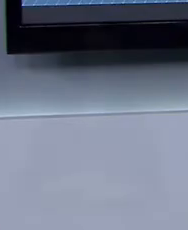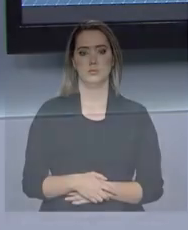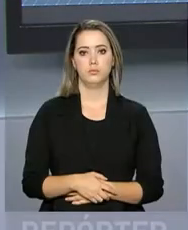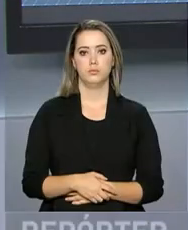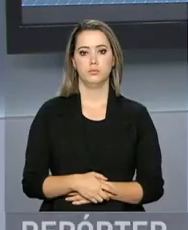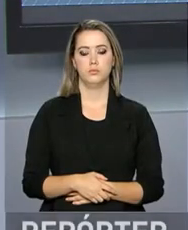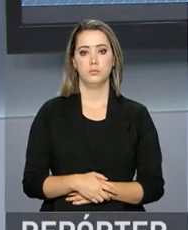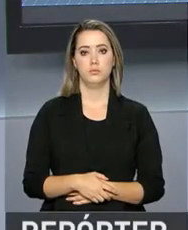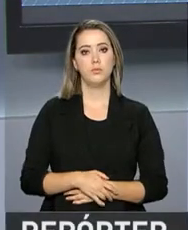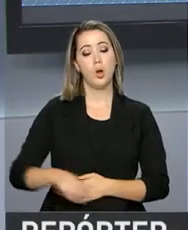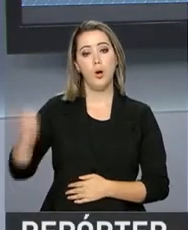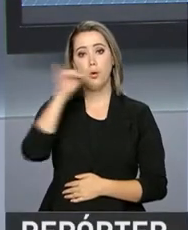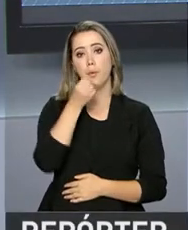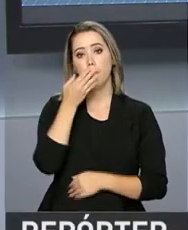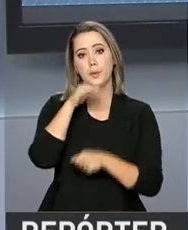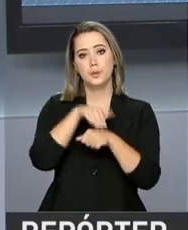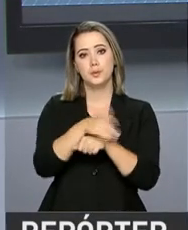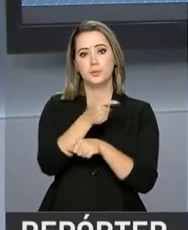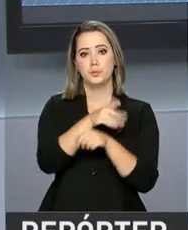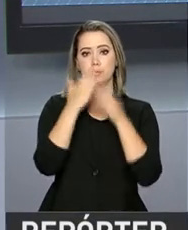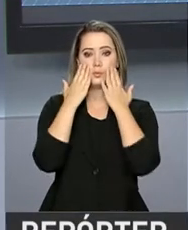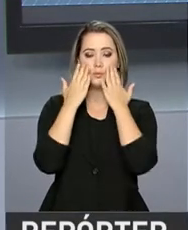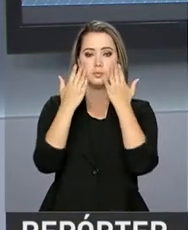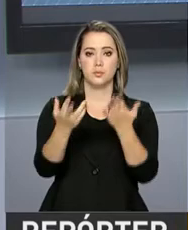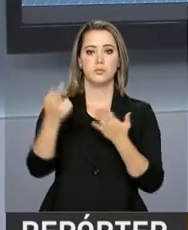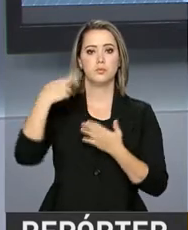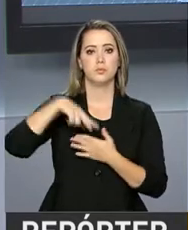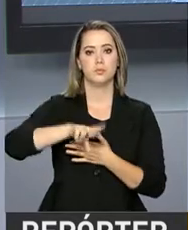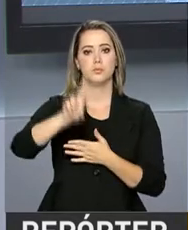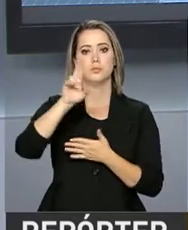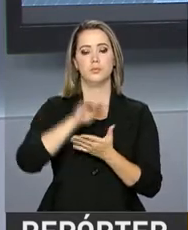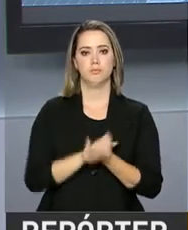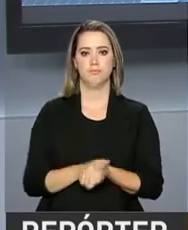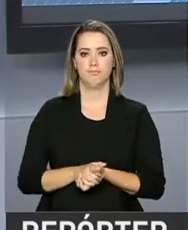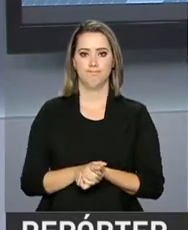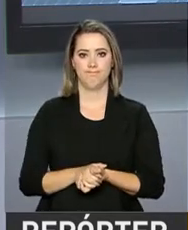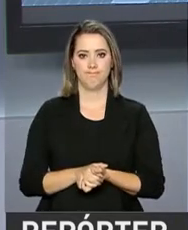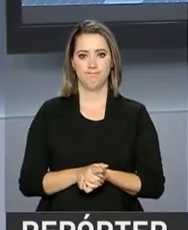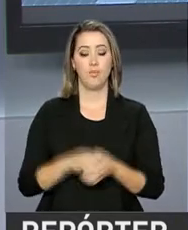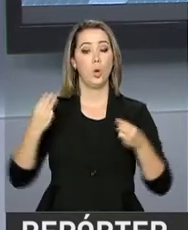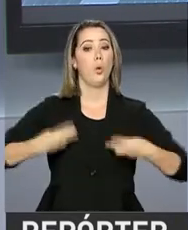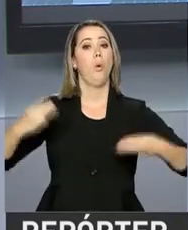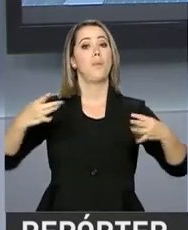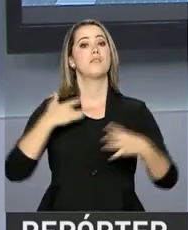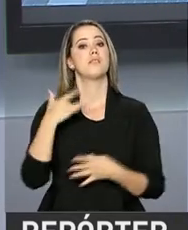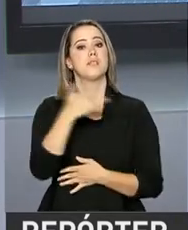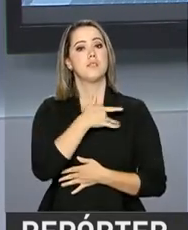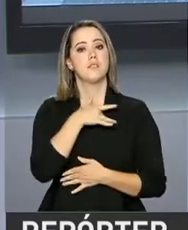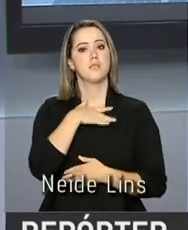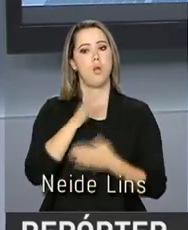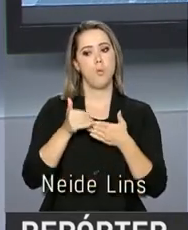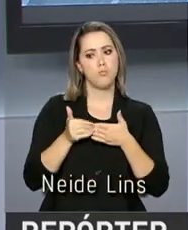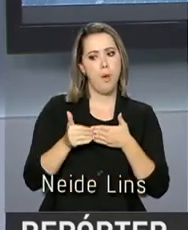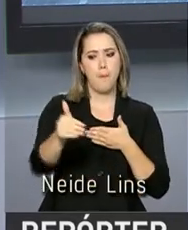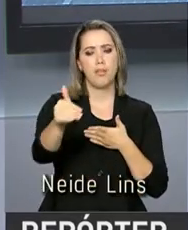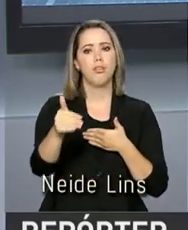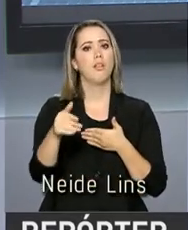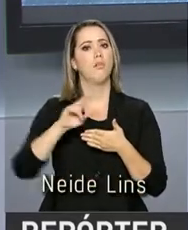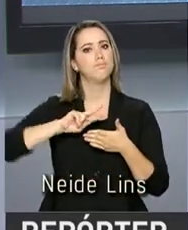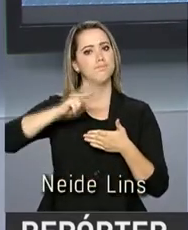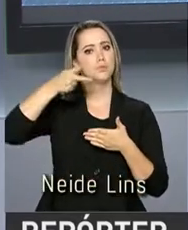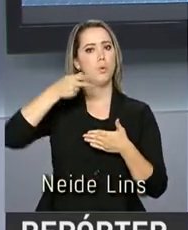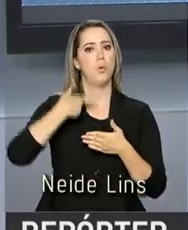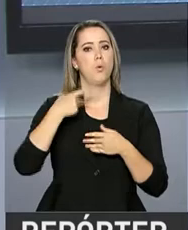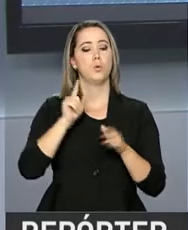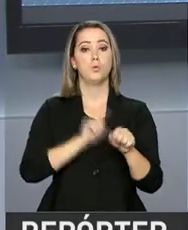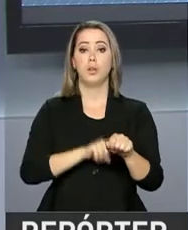olá boa noite no ar mais uma edição do repórter nbr o ministério da saúde vai prorrogar o prazo da campanha de